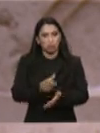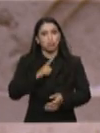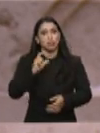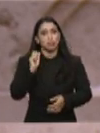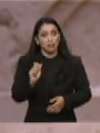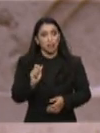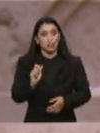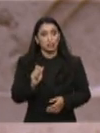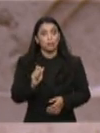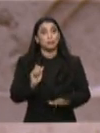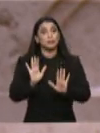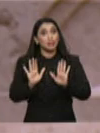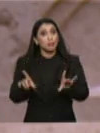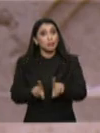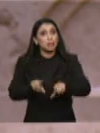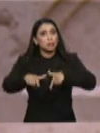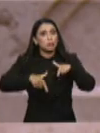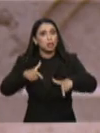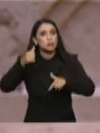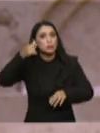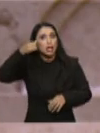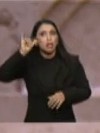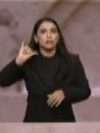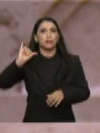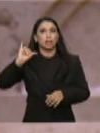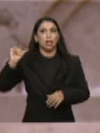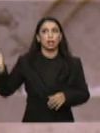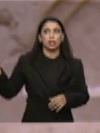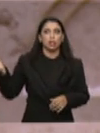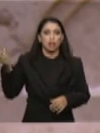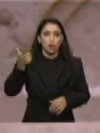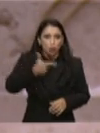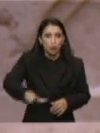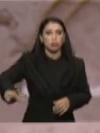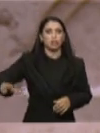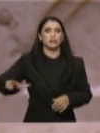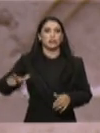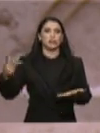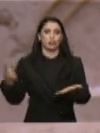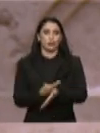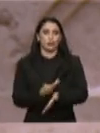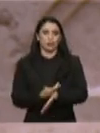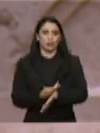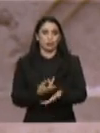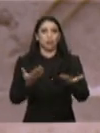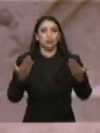na prevenção para que novos fatos não venham jamais a se repetir.